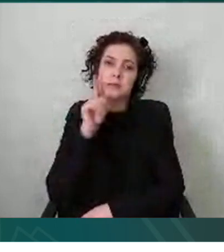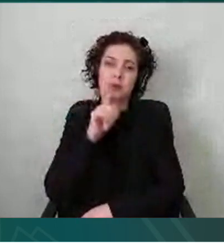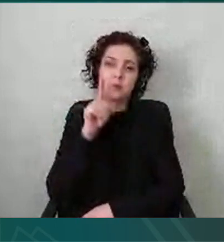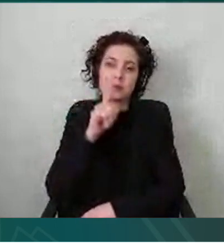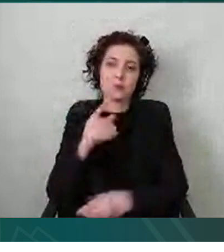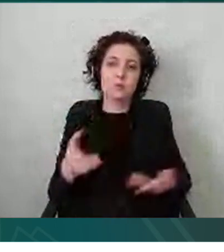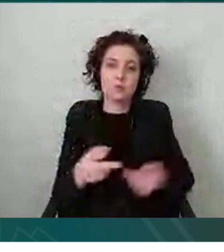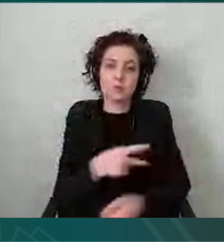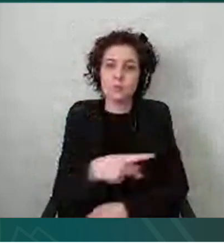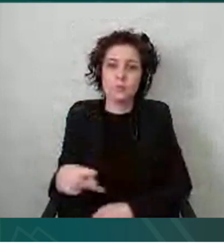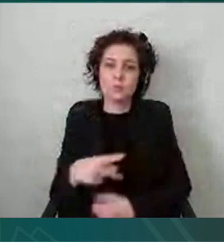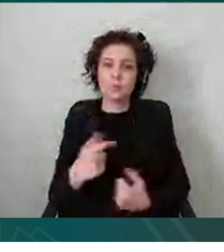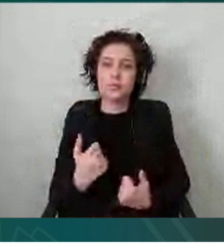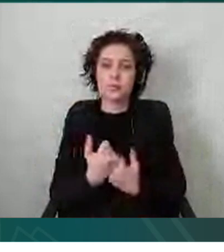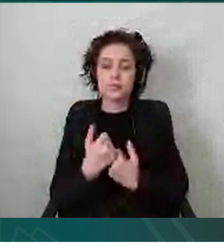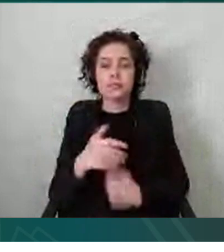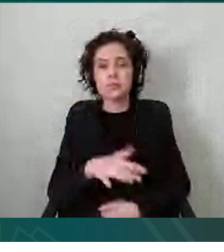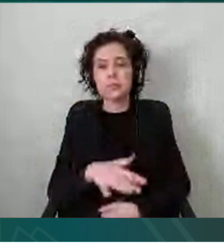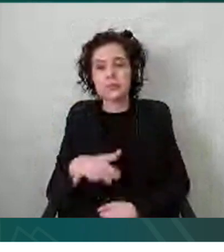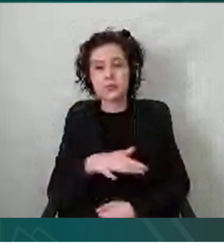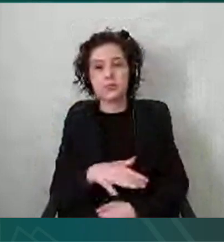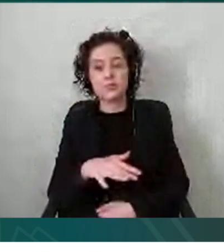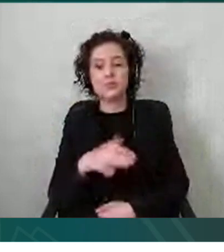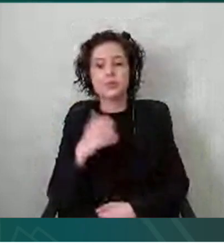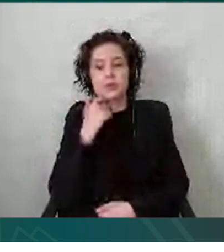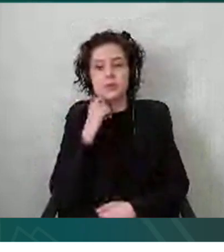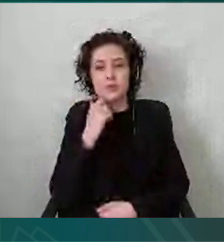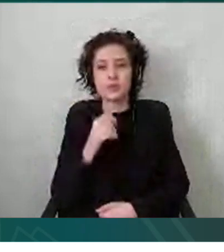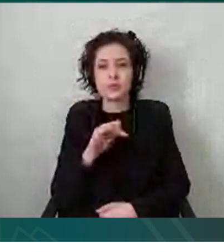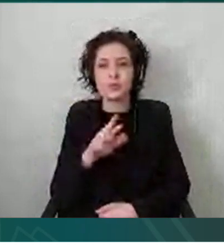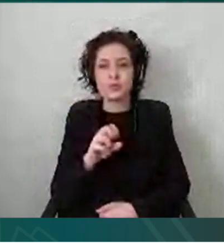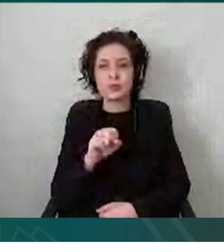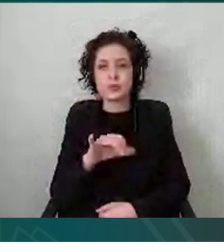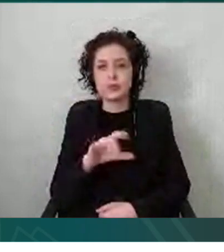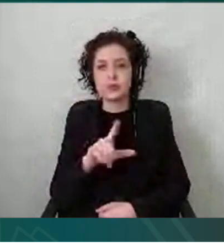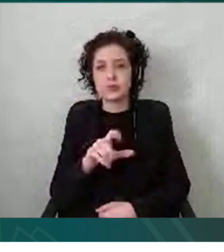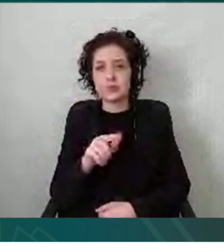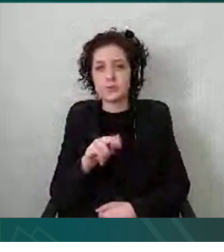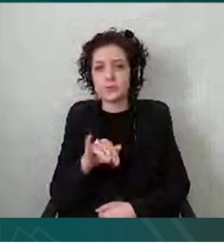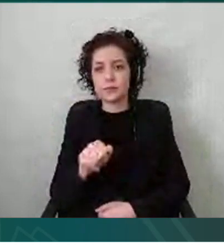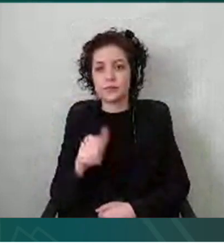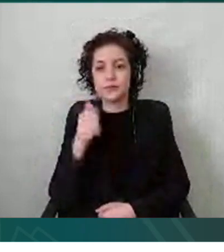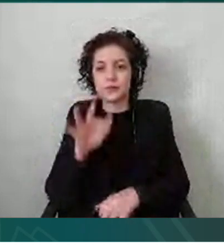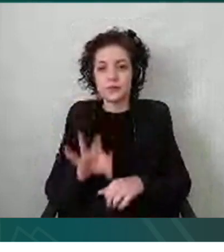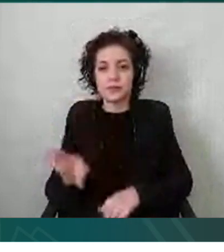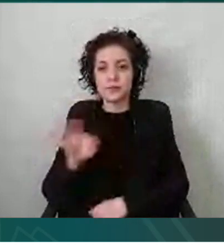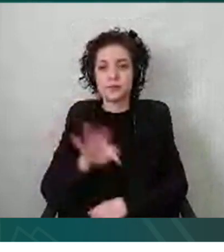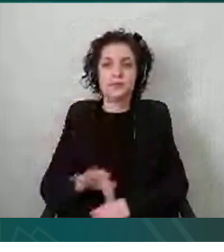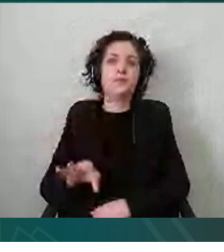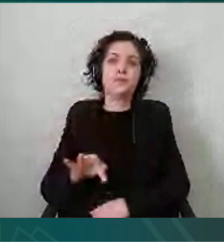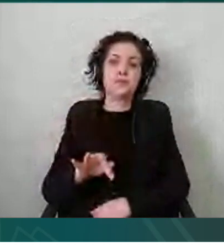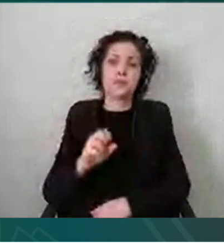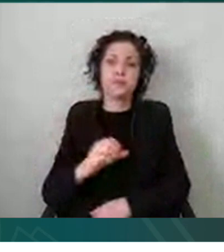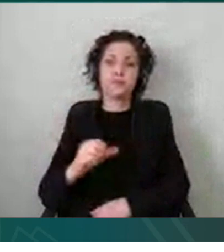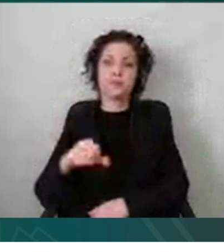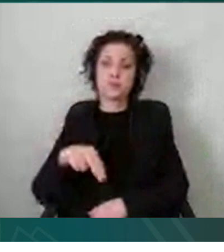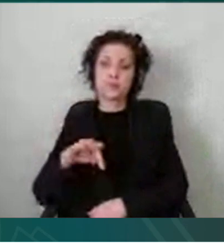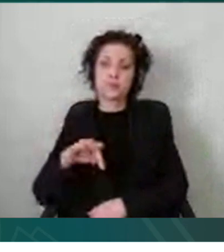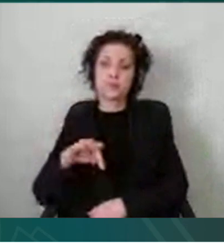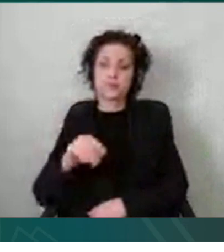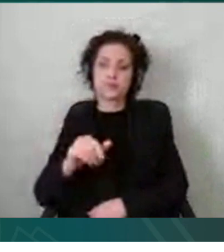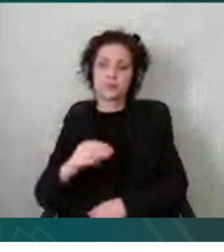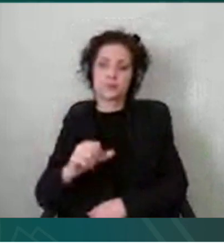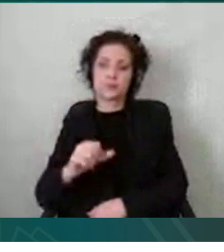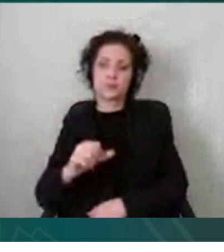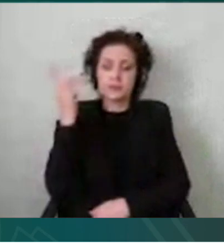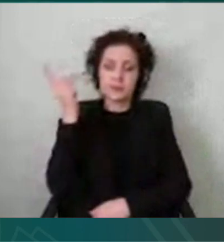assistente do Departamento de Ciências Fisiológicas da Faculdade de Ciências Médicas da Santa Casa de São Paulo, onde